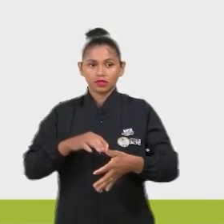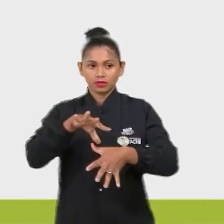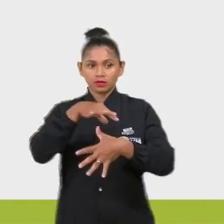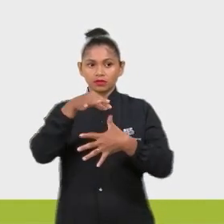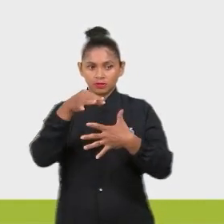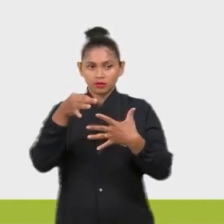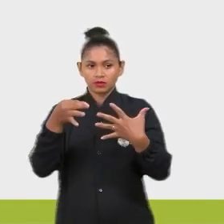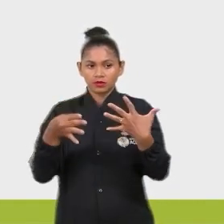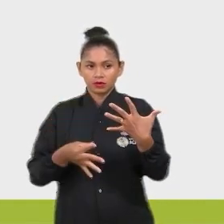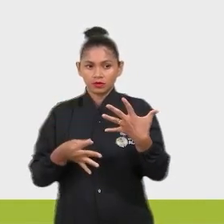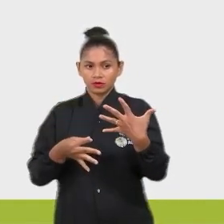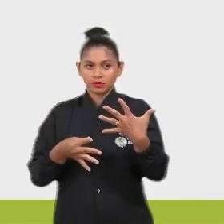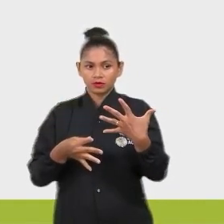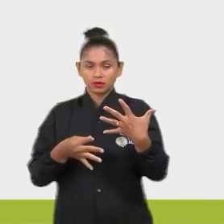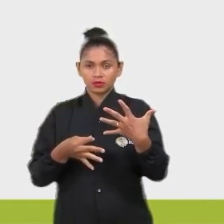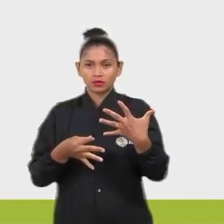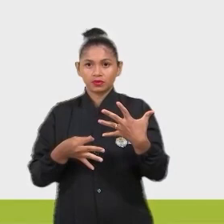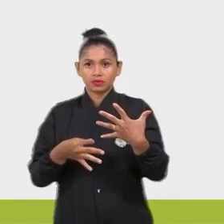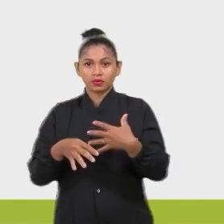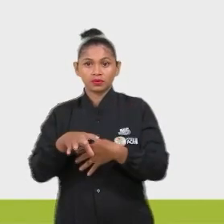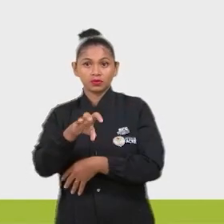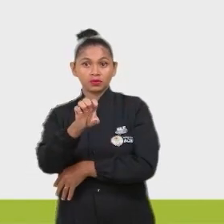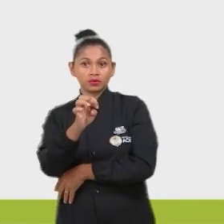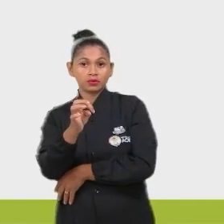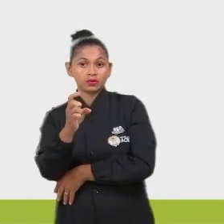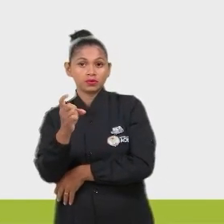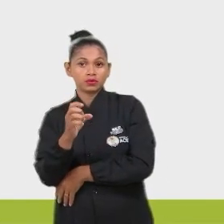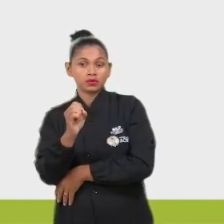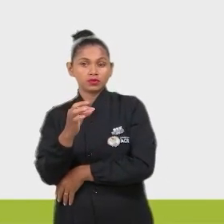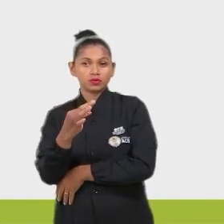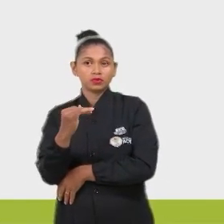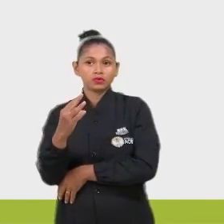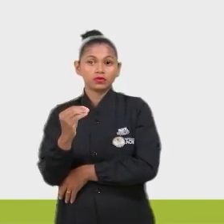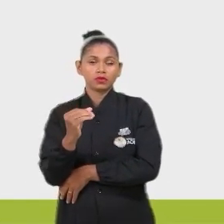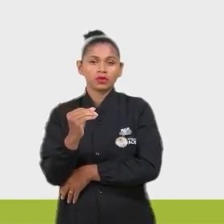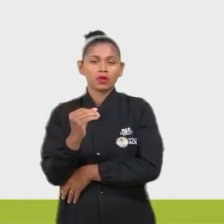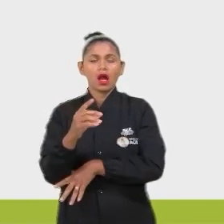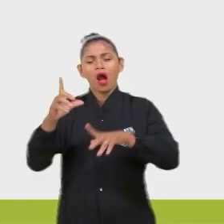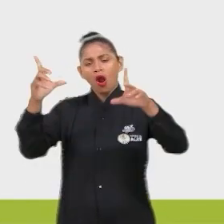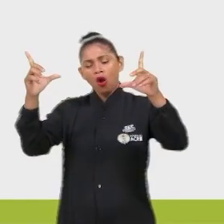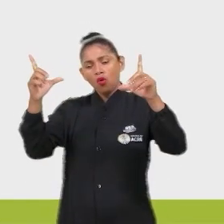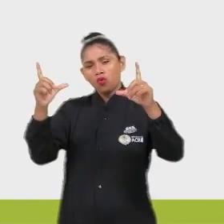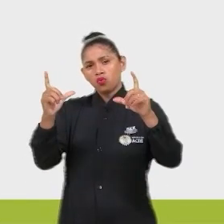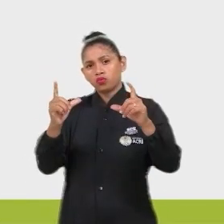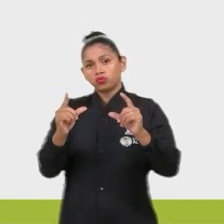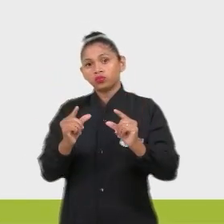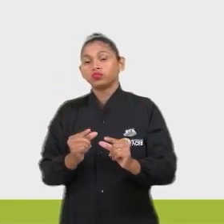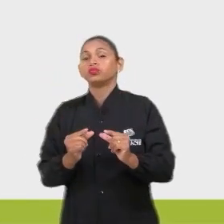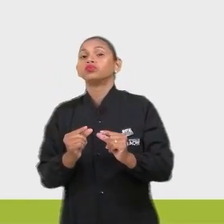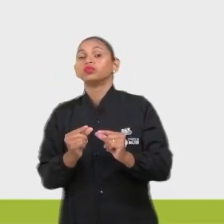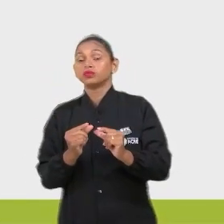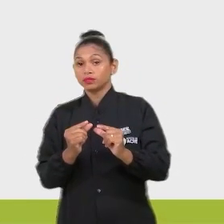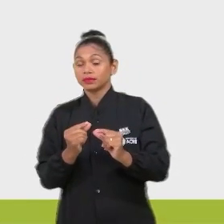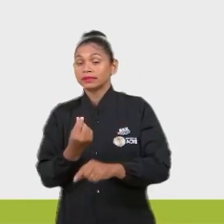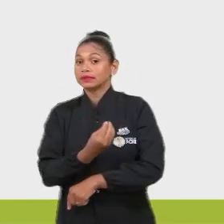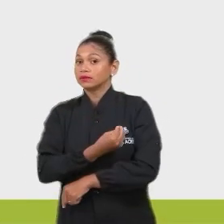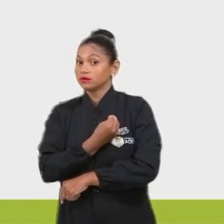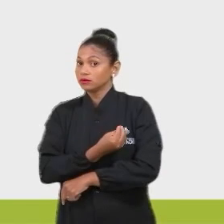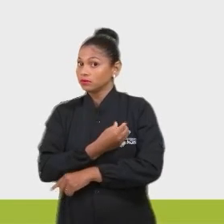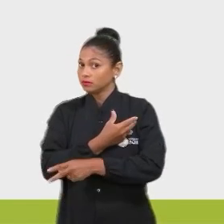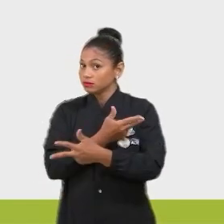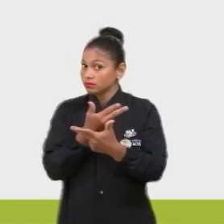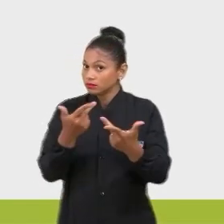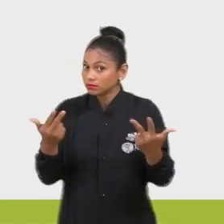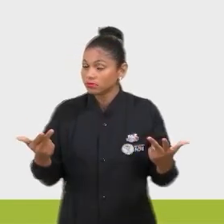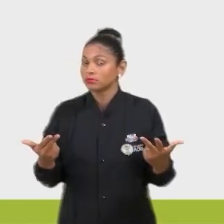espécies, tá? Redução da biodiversidade. Legal. O que é a extinção de espécies? É quando há uma diminuição da